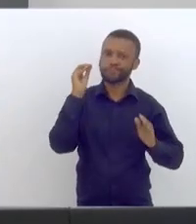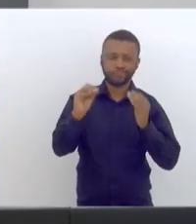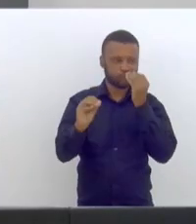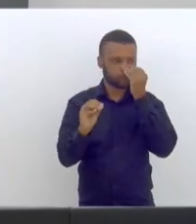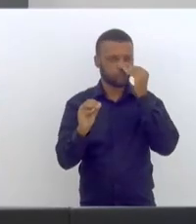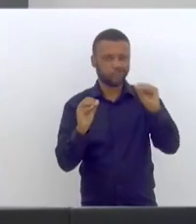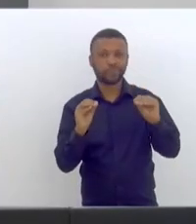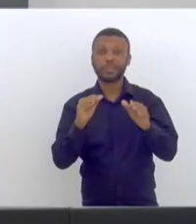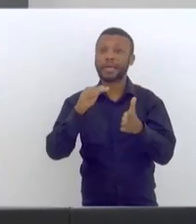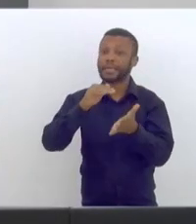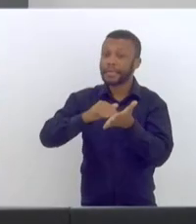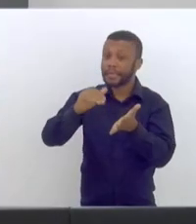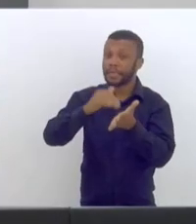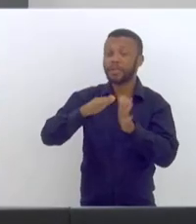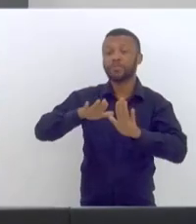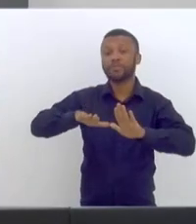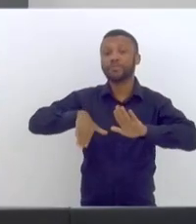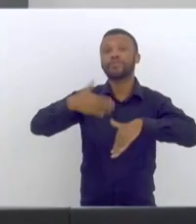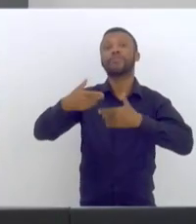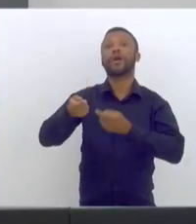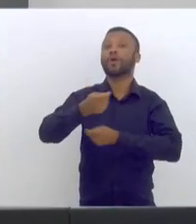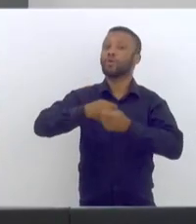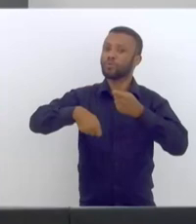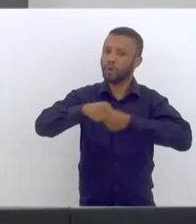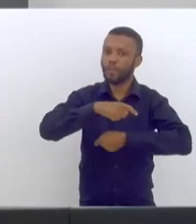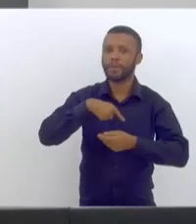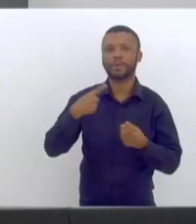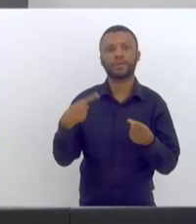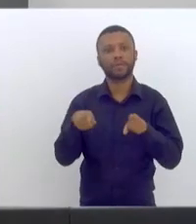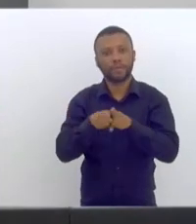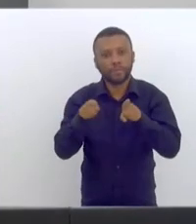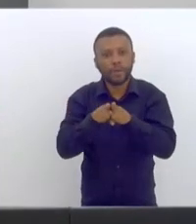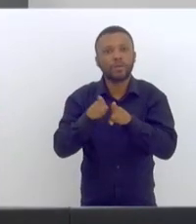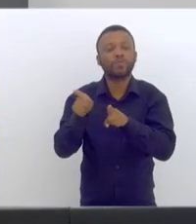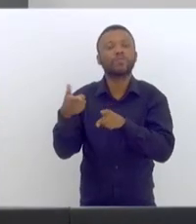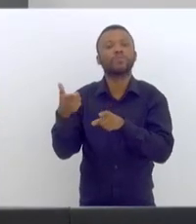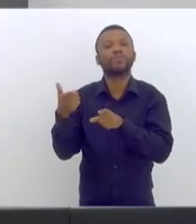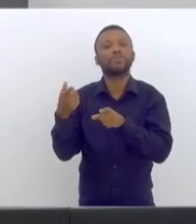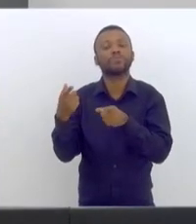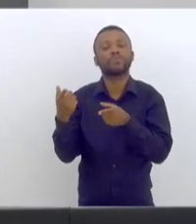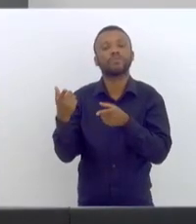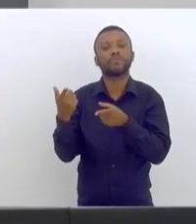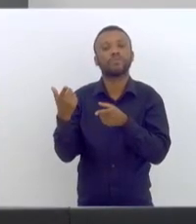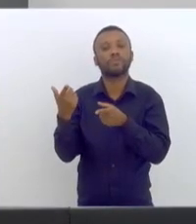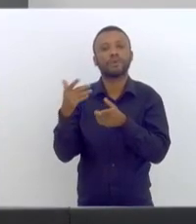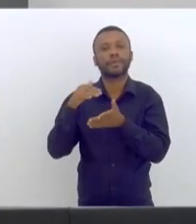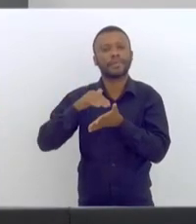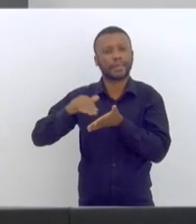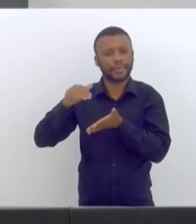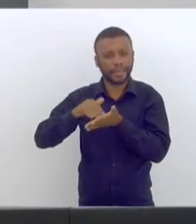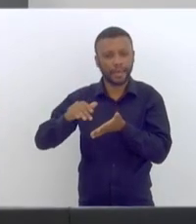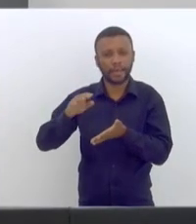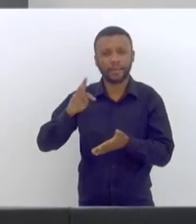secretaria de desenvolvimento econômico do famoso secretário Tristão